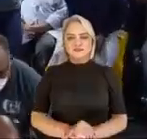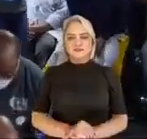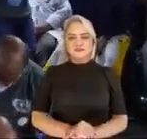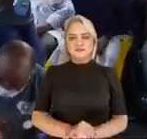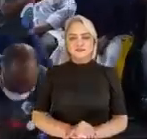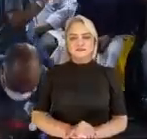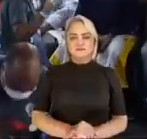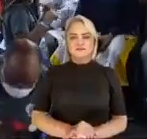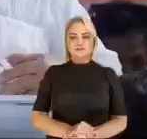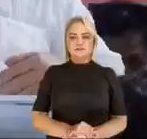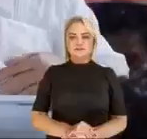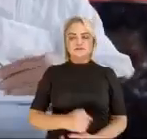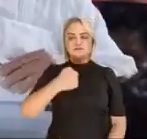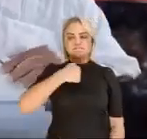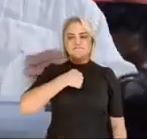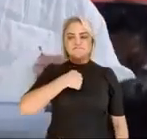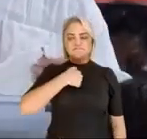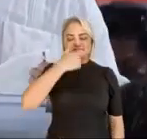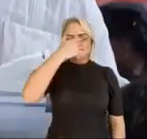Eu